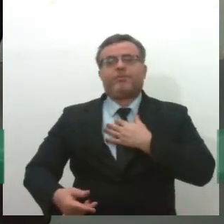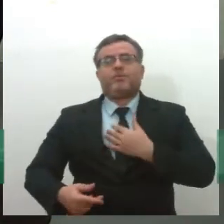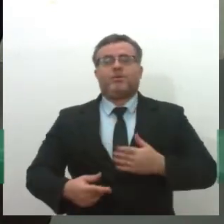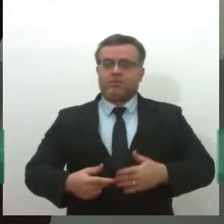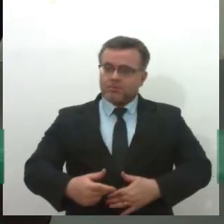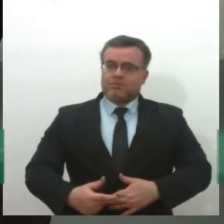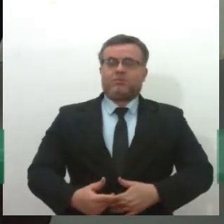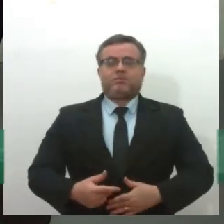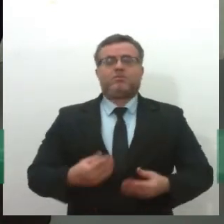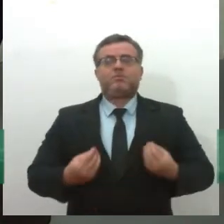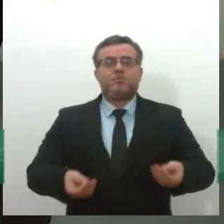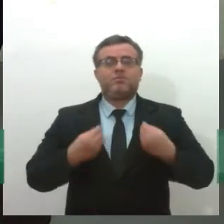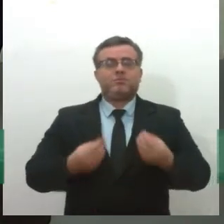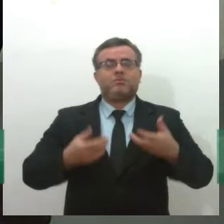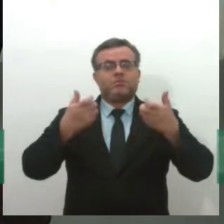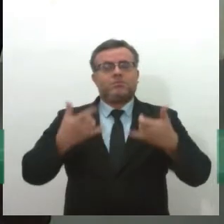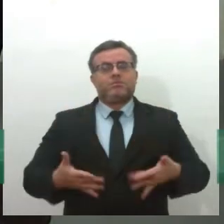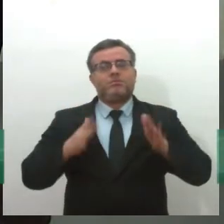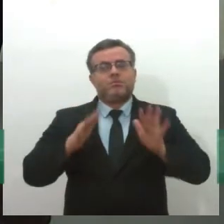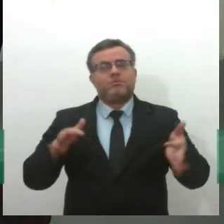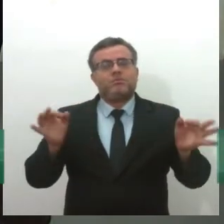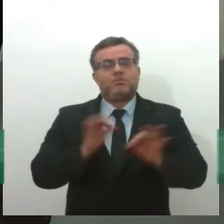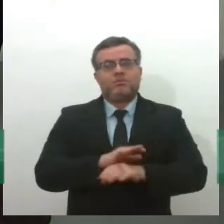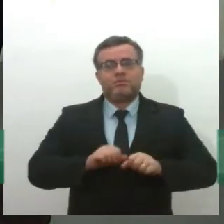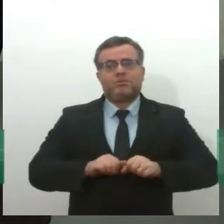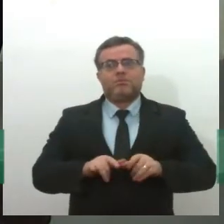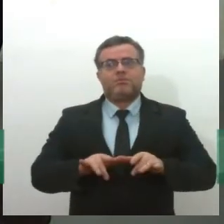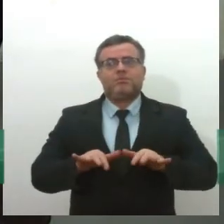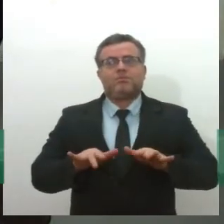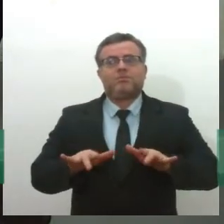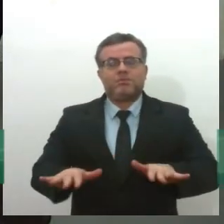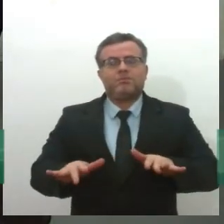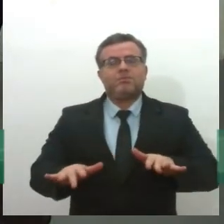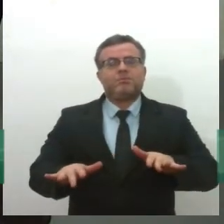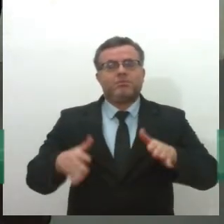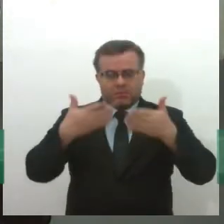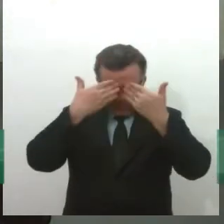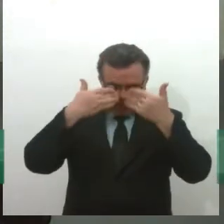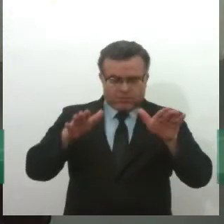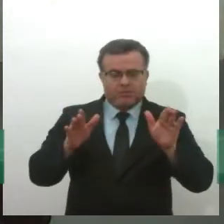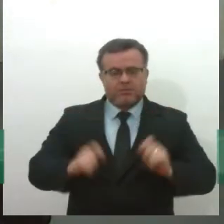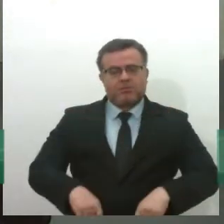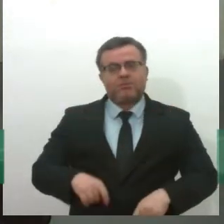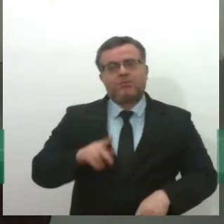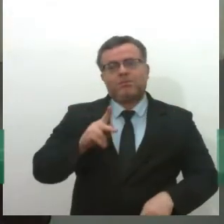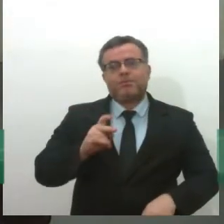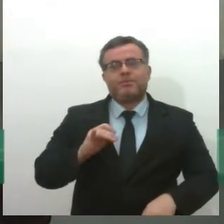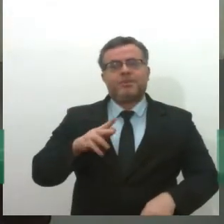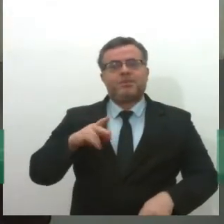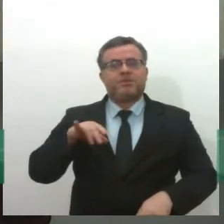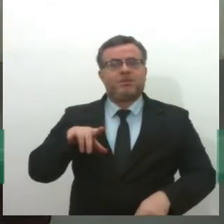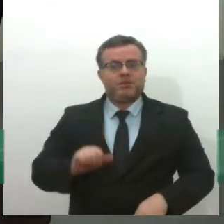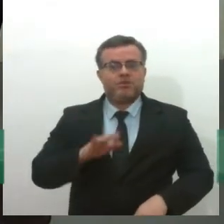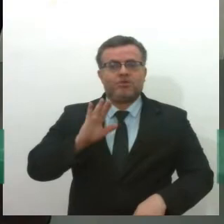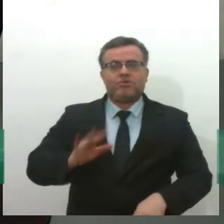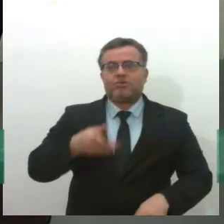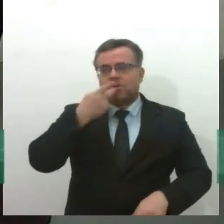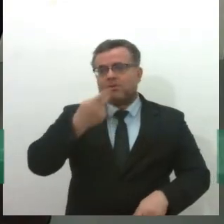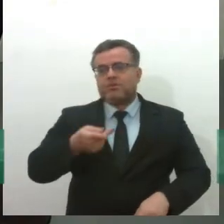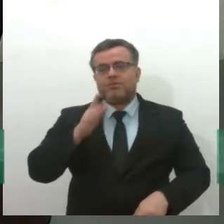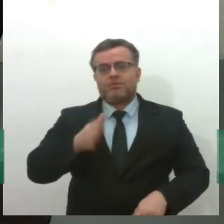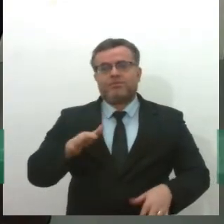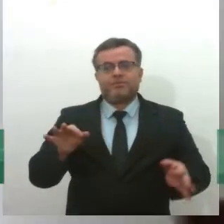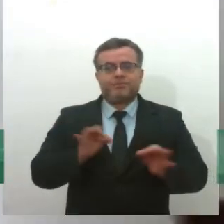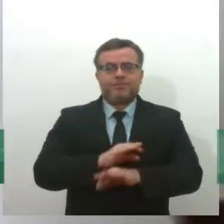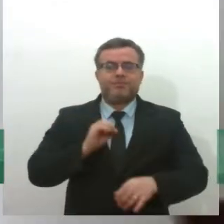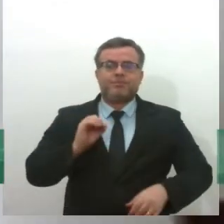Priscila relatou aqui. Como é que vocês compartilham dessa visão? Priscila, já que você tocou no ponto aí, eu vou começar com você.